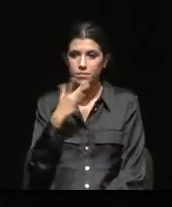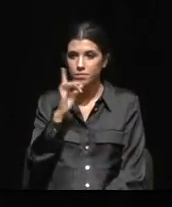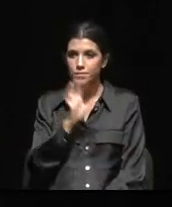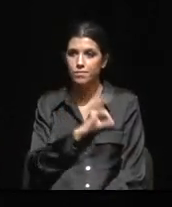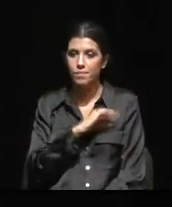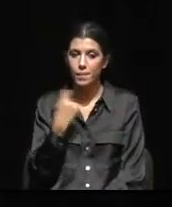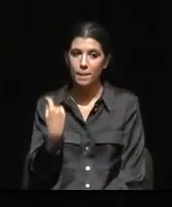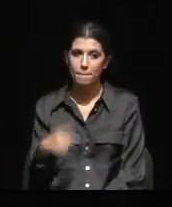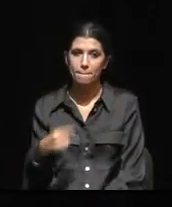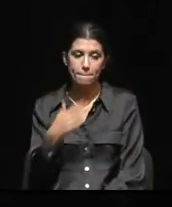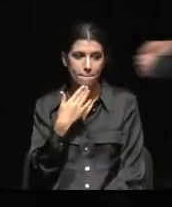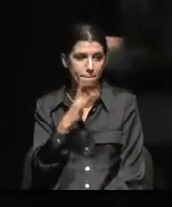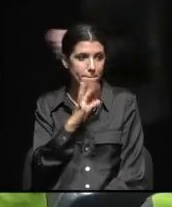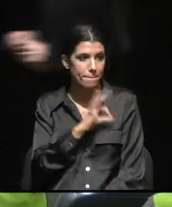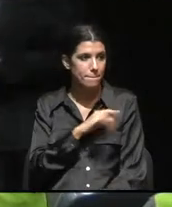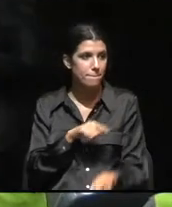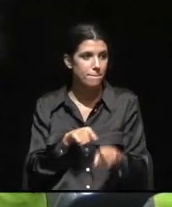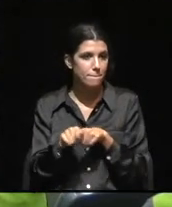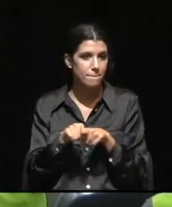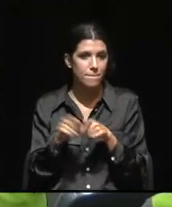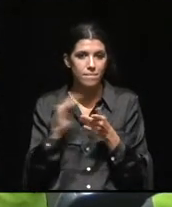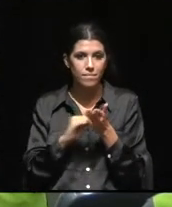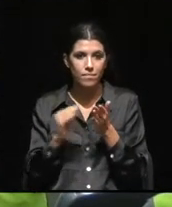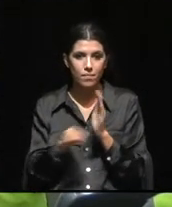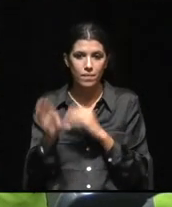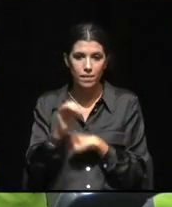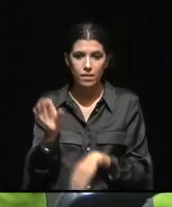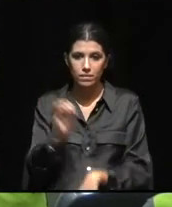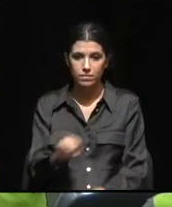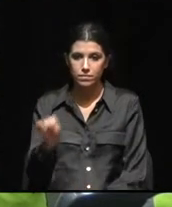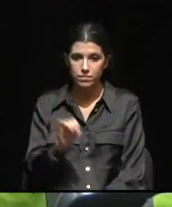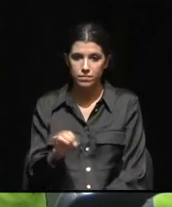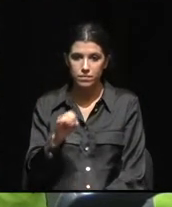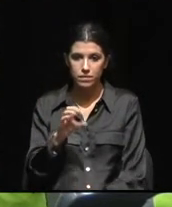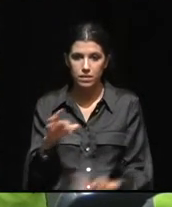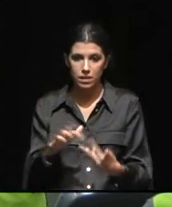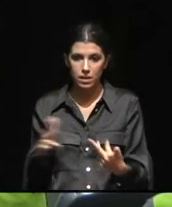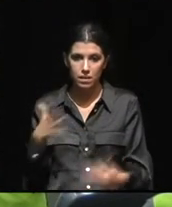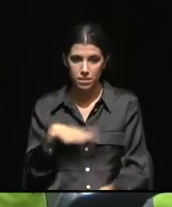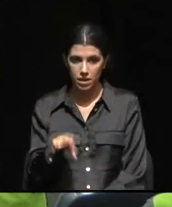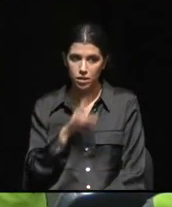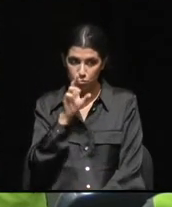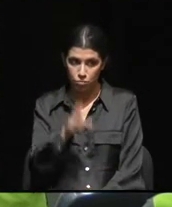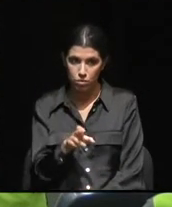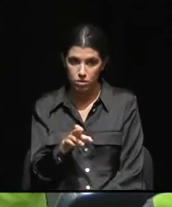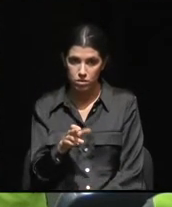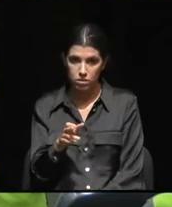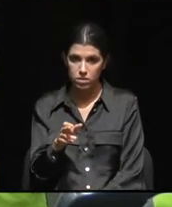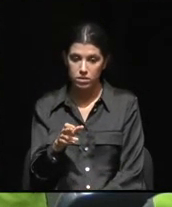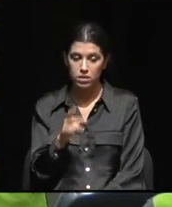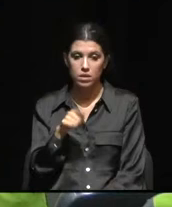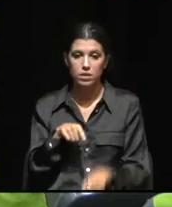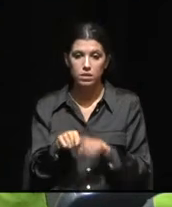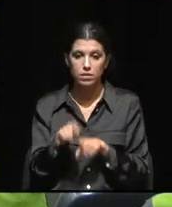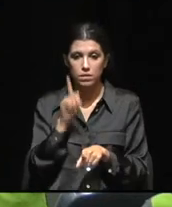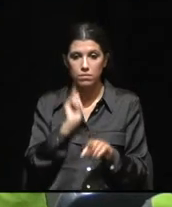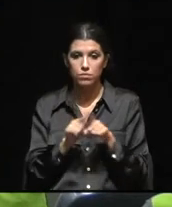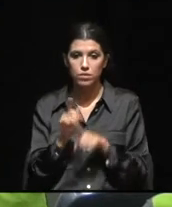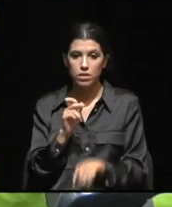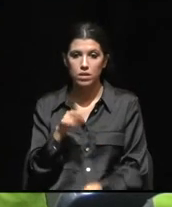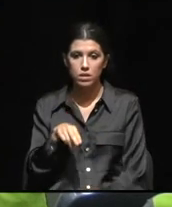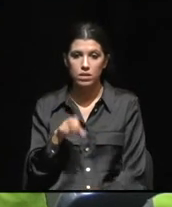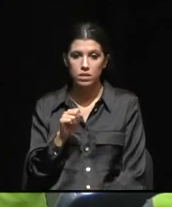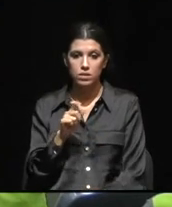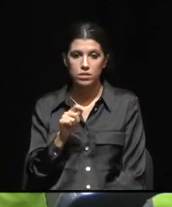senhor presidente muito obrigada senhor Deputado não temos mais inscritos não sei se a câmara quer aara coisa então deputada Angel da Teresa